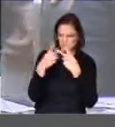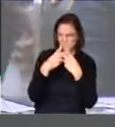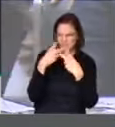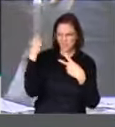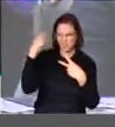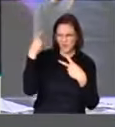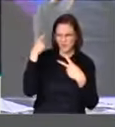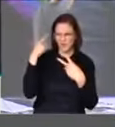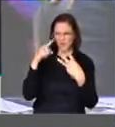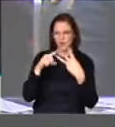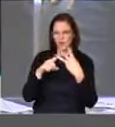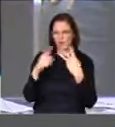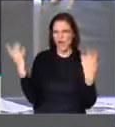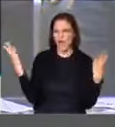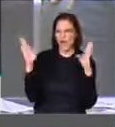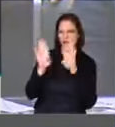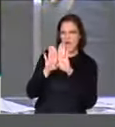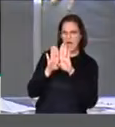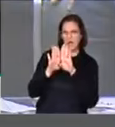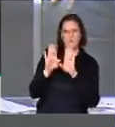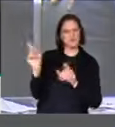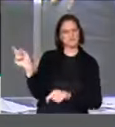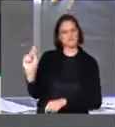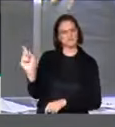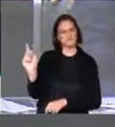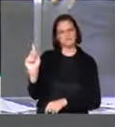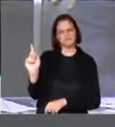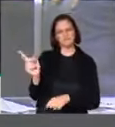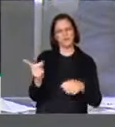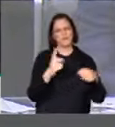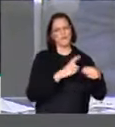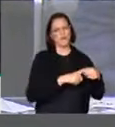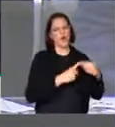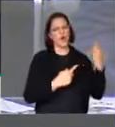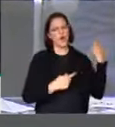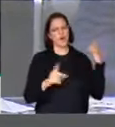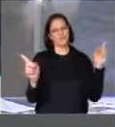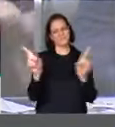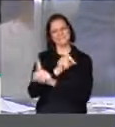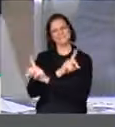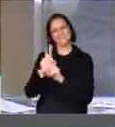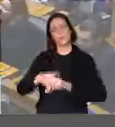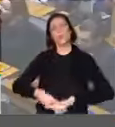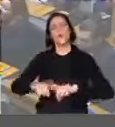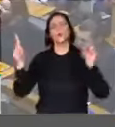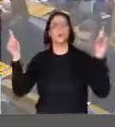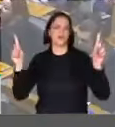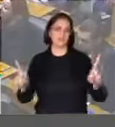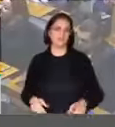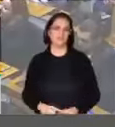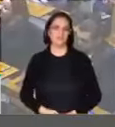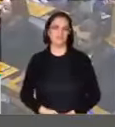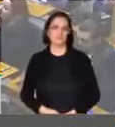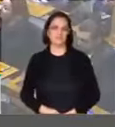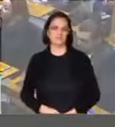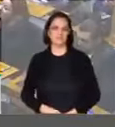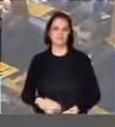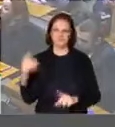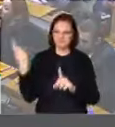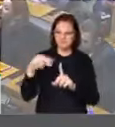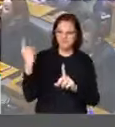ninguém volta. Ninguém volta para as senzalas, para